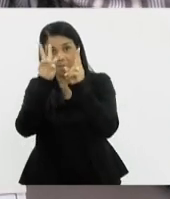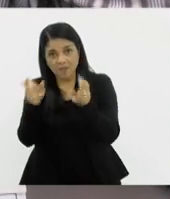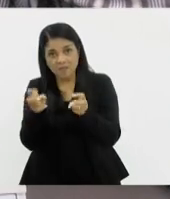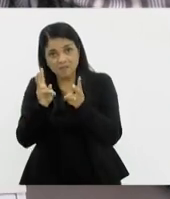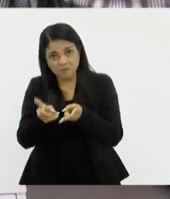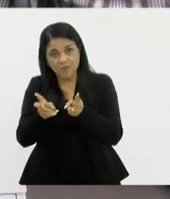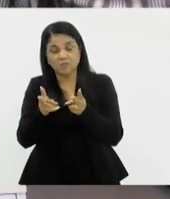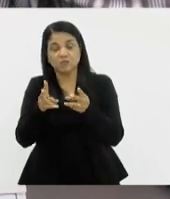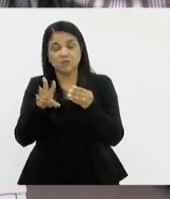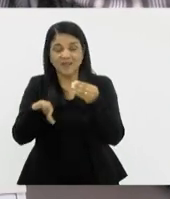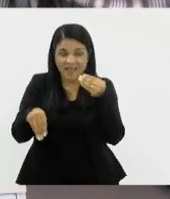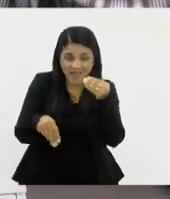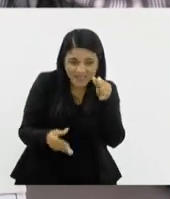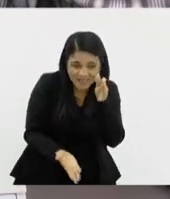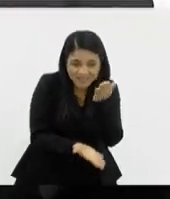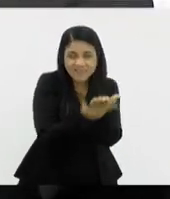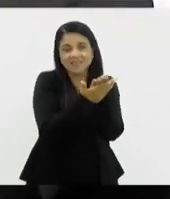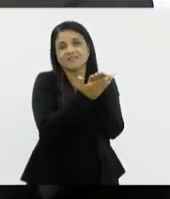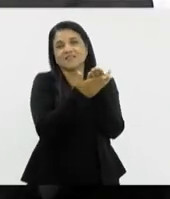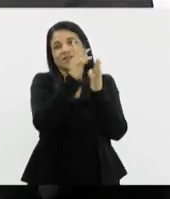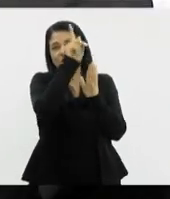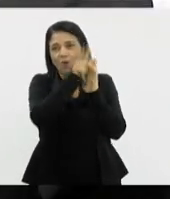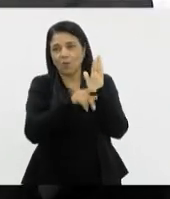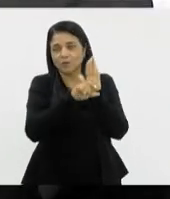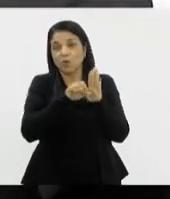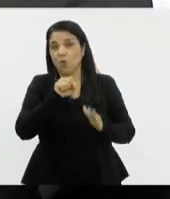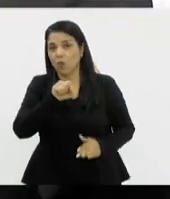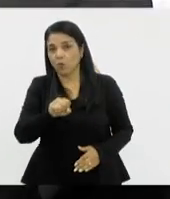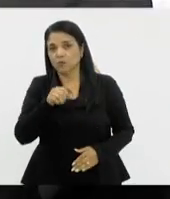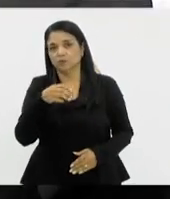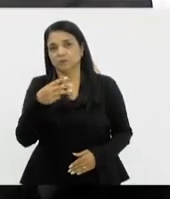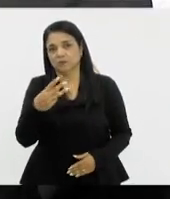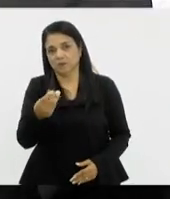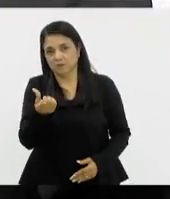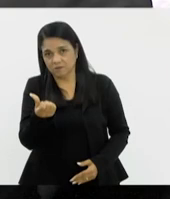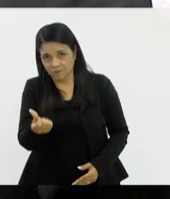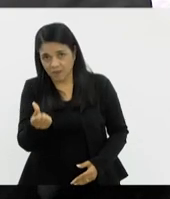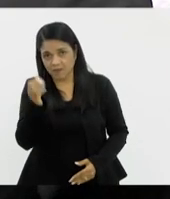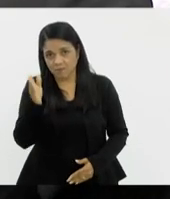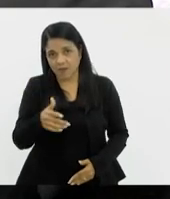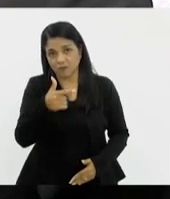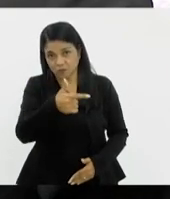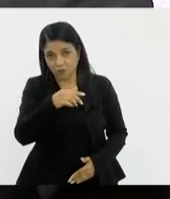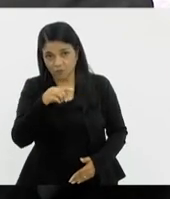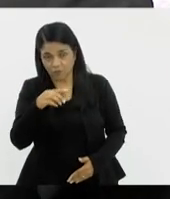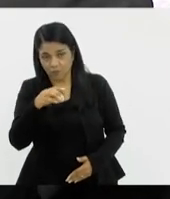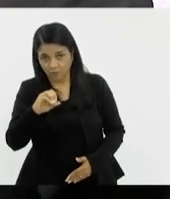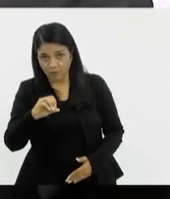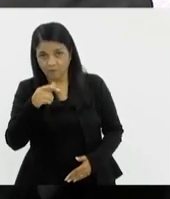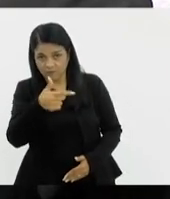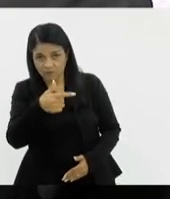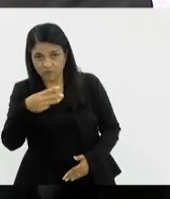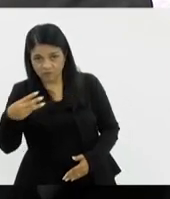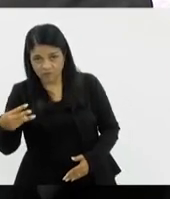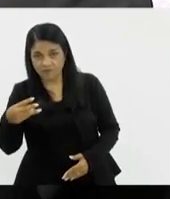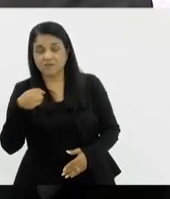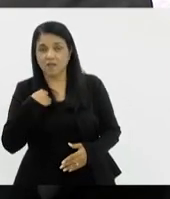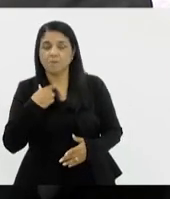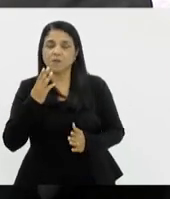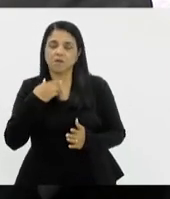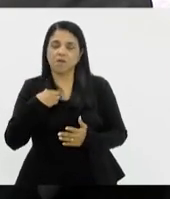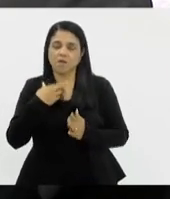seria anexado ao projeto 836 de 2023, seria isso? Isso, está na pauta de hoje. É da minha